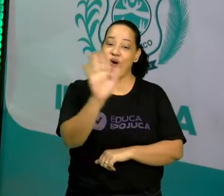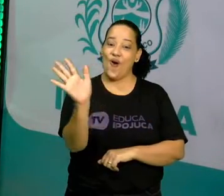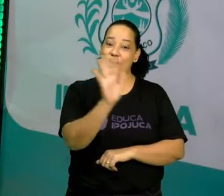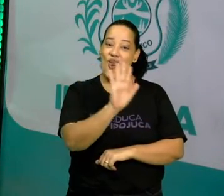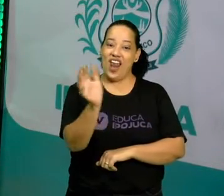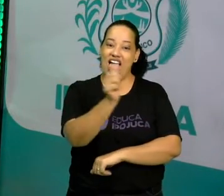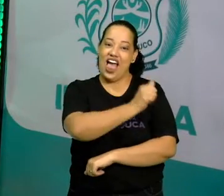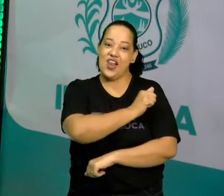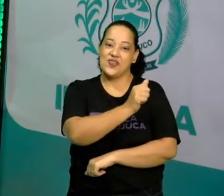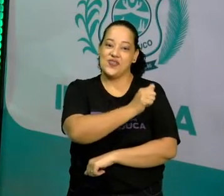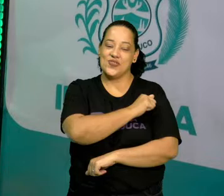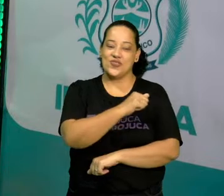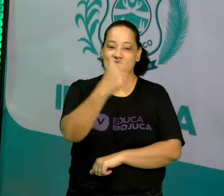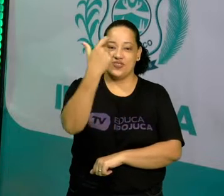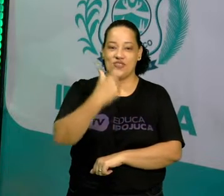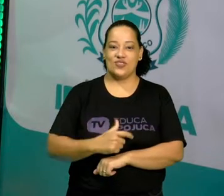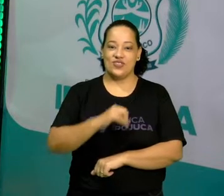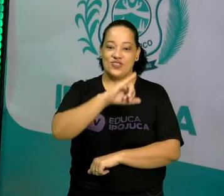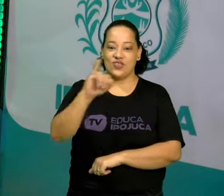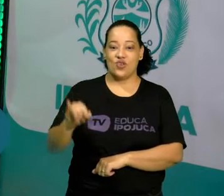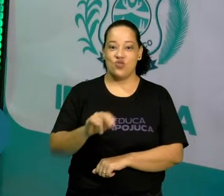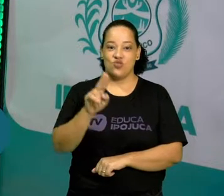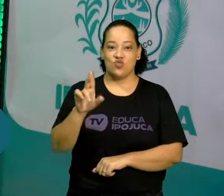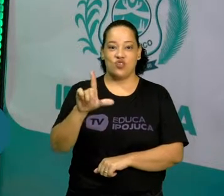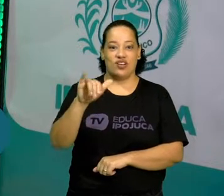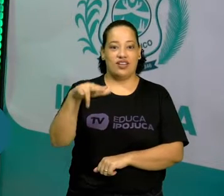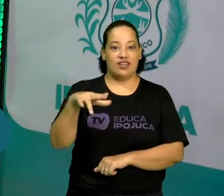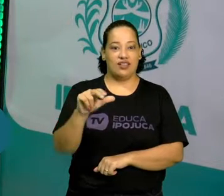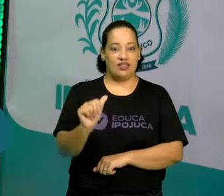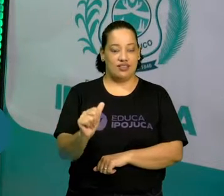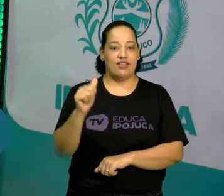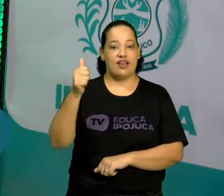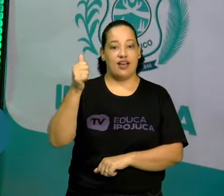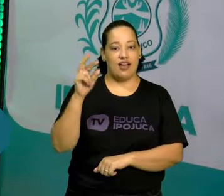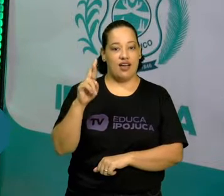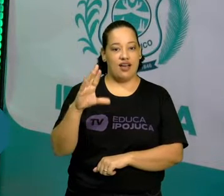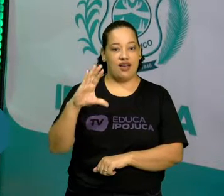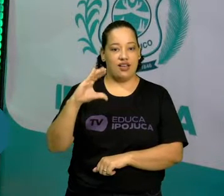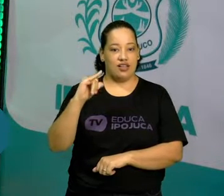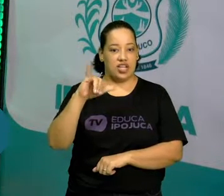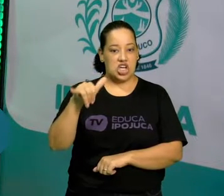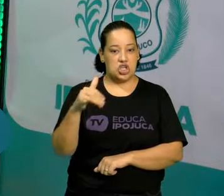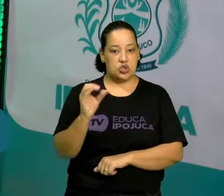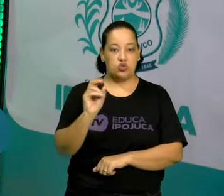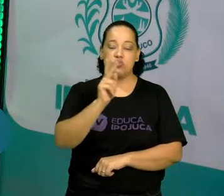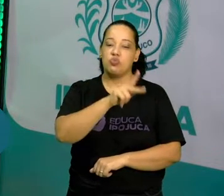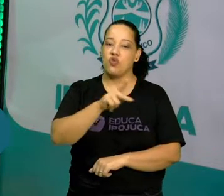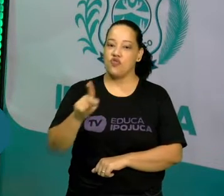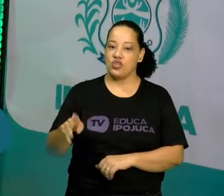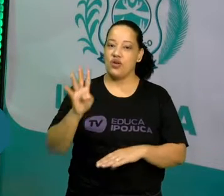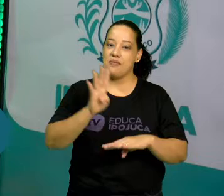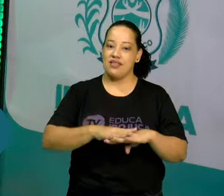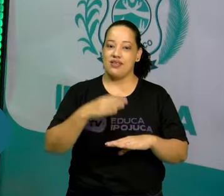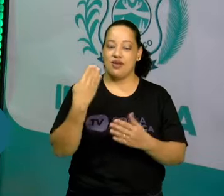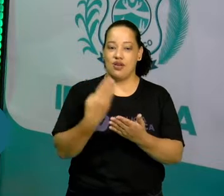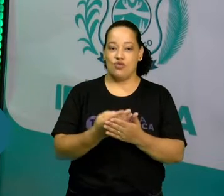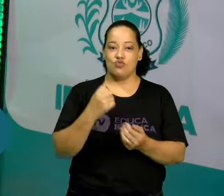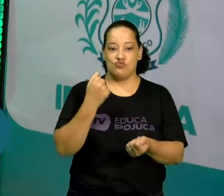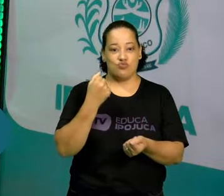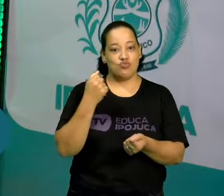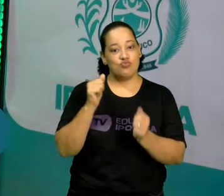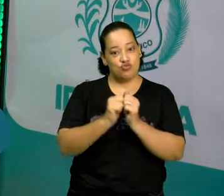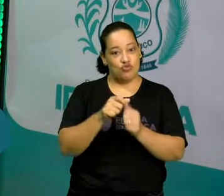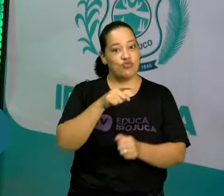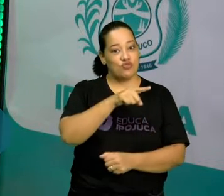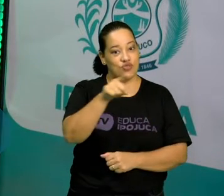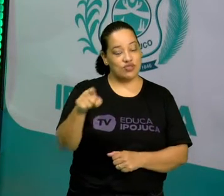Olá, aluno! Sou Juliana Arcanjo, professora de matemática. Estive com vocês na aula anterior, então